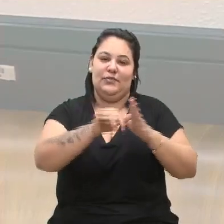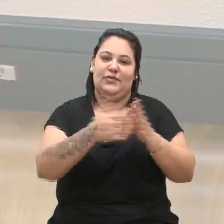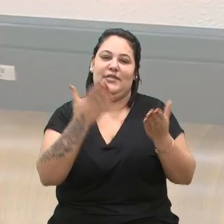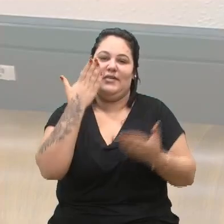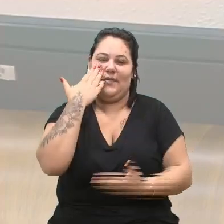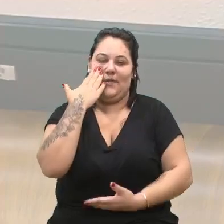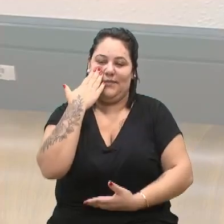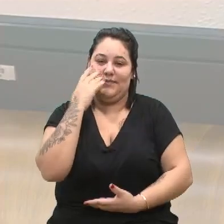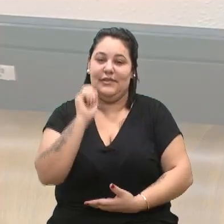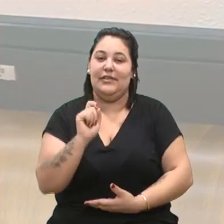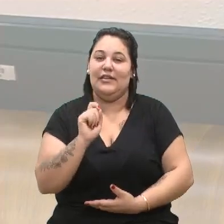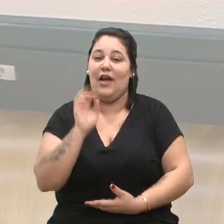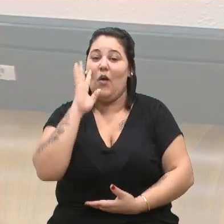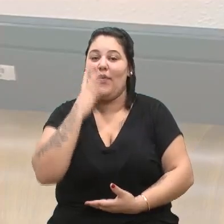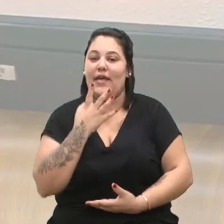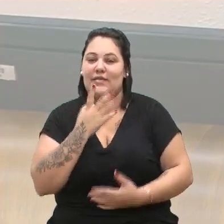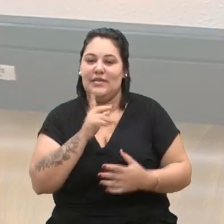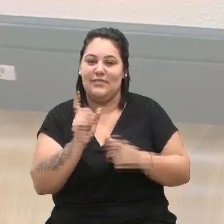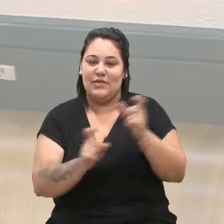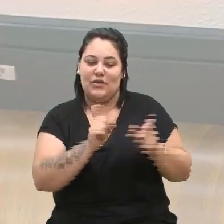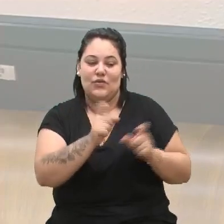que as categorias vêm aqui pedir...